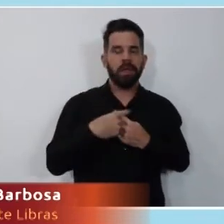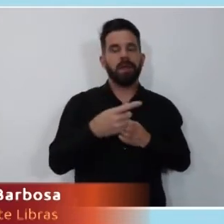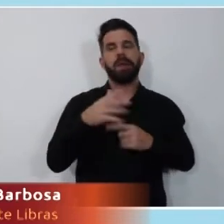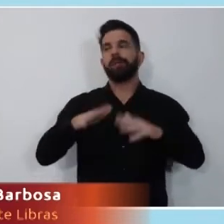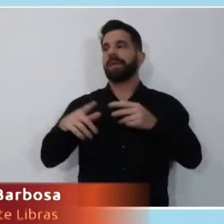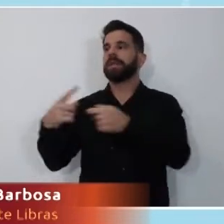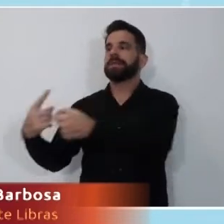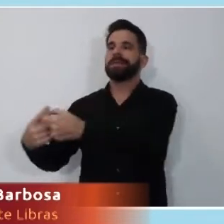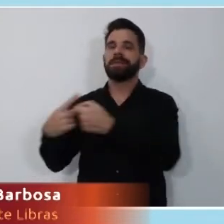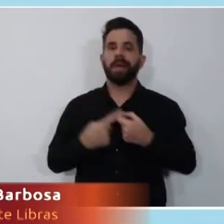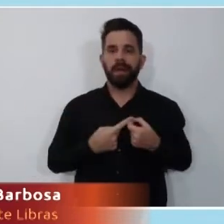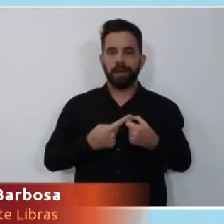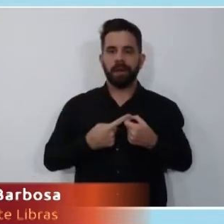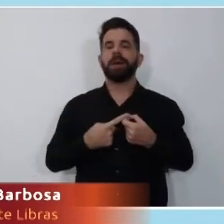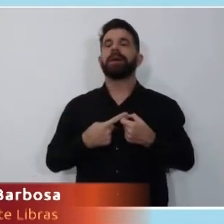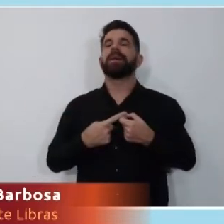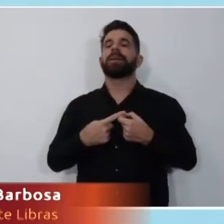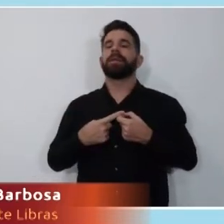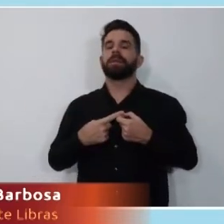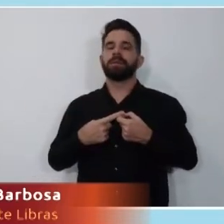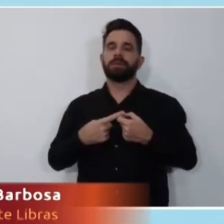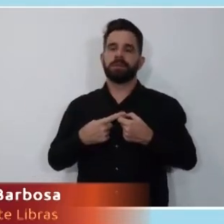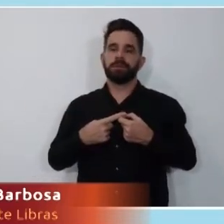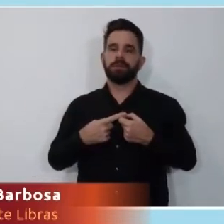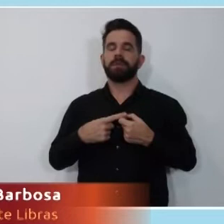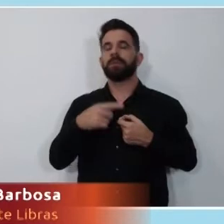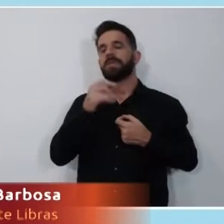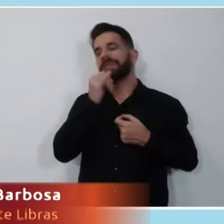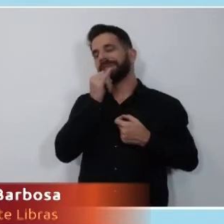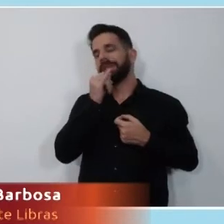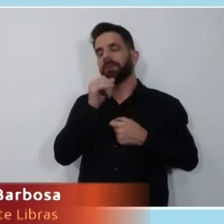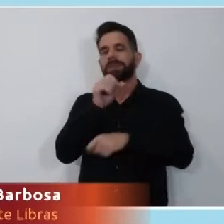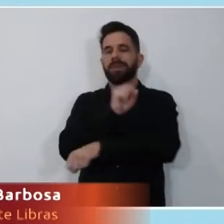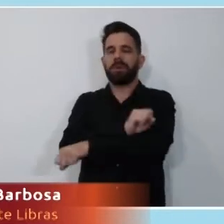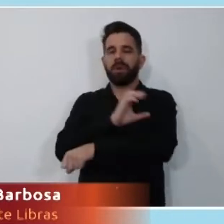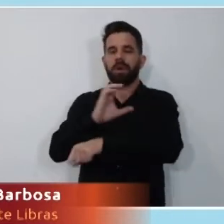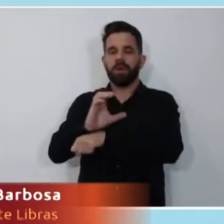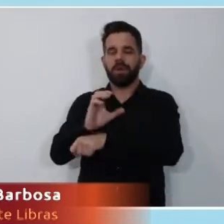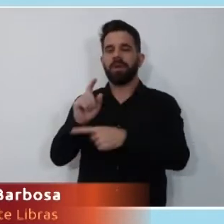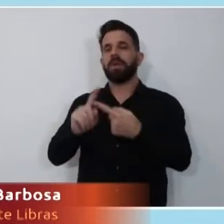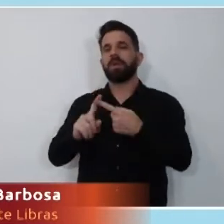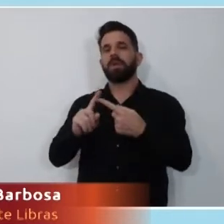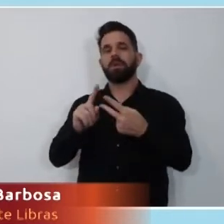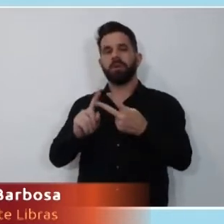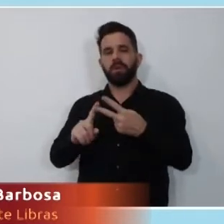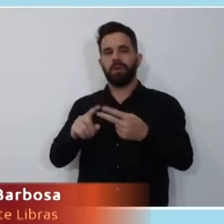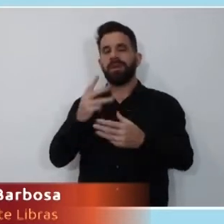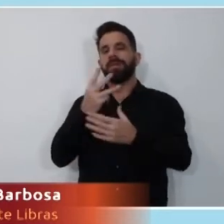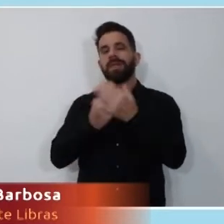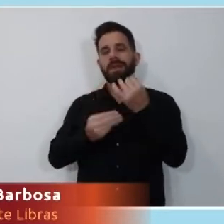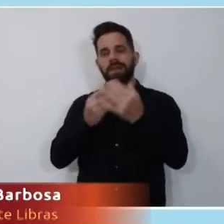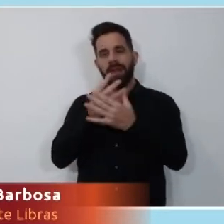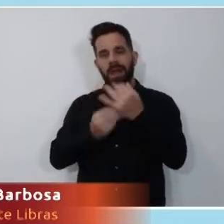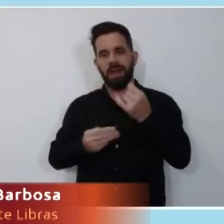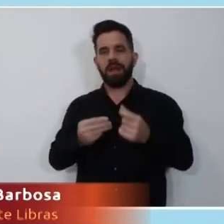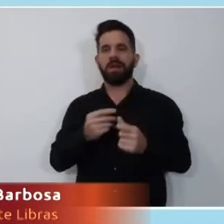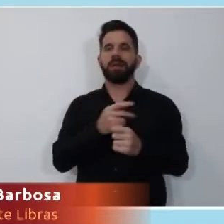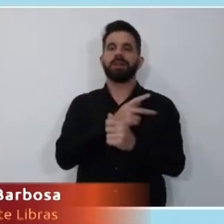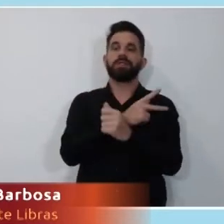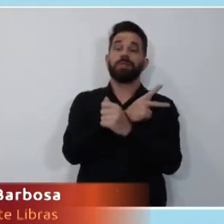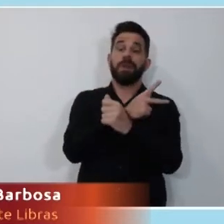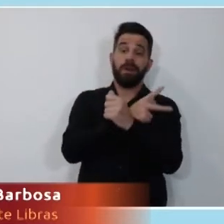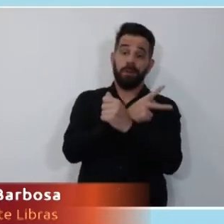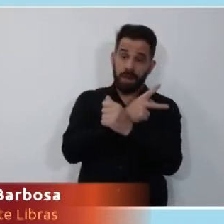cidades periféricas, como ser Senador Canedo, como ser Trindade. Nós temos Aparecida também, mesmo Aparecida